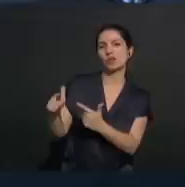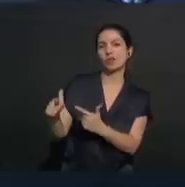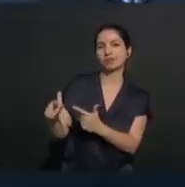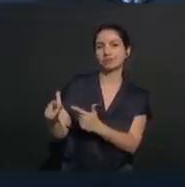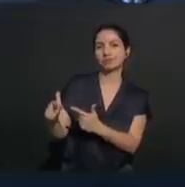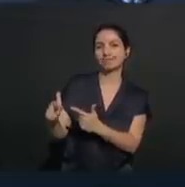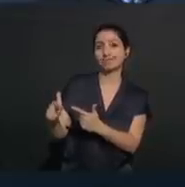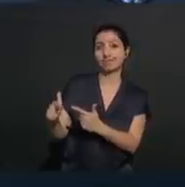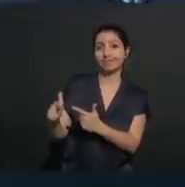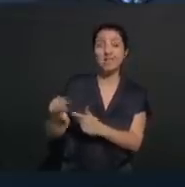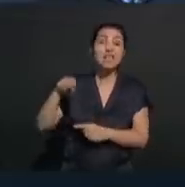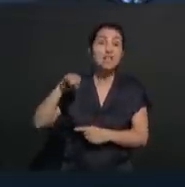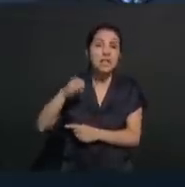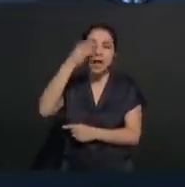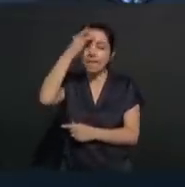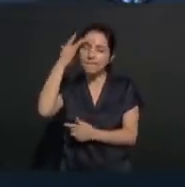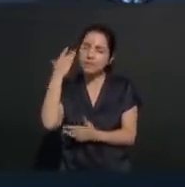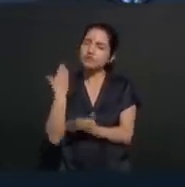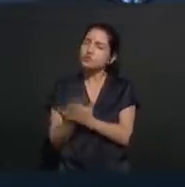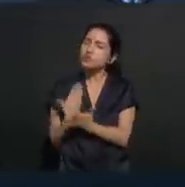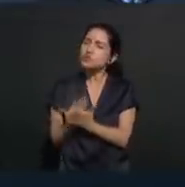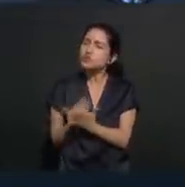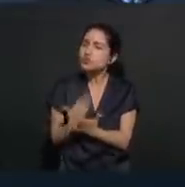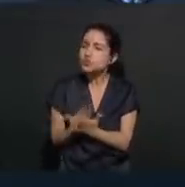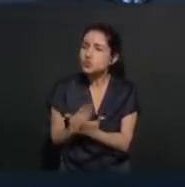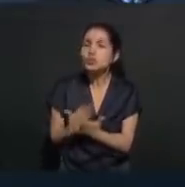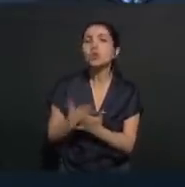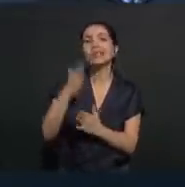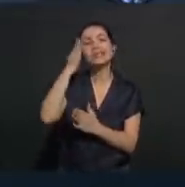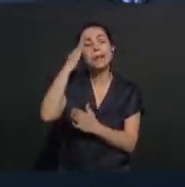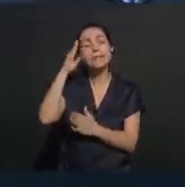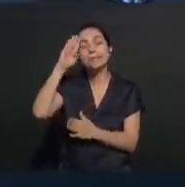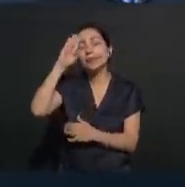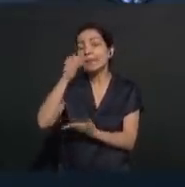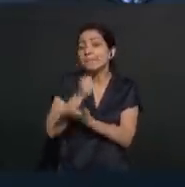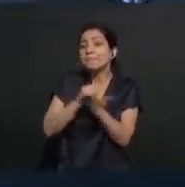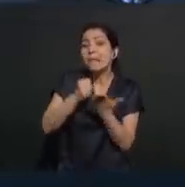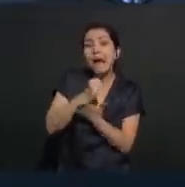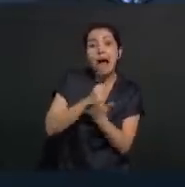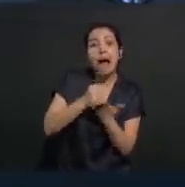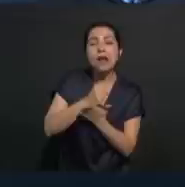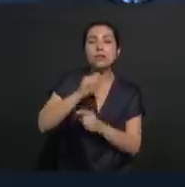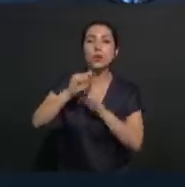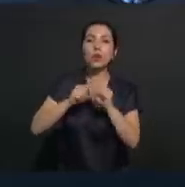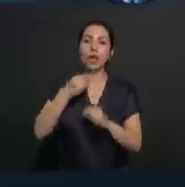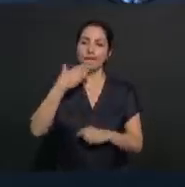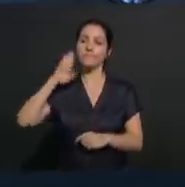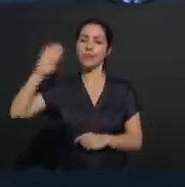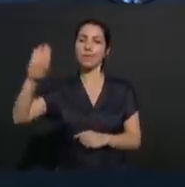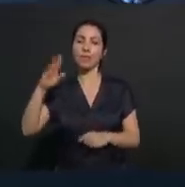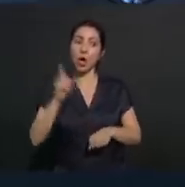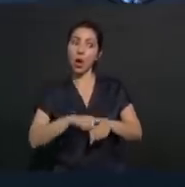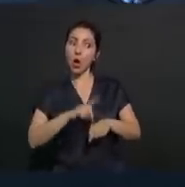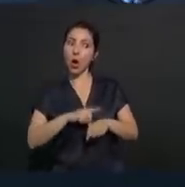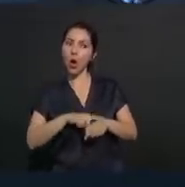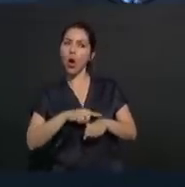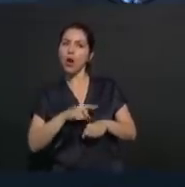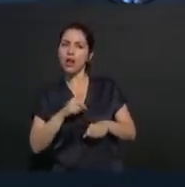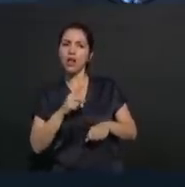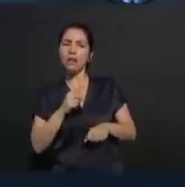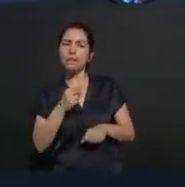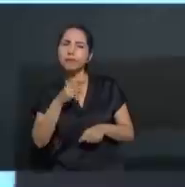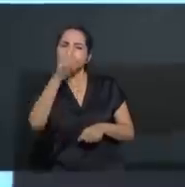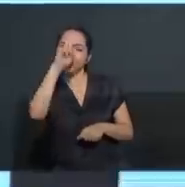Porque a pessoa que estudou sabe que o básico da humanidade é você prometer chegar num horário e chegar. Se você não pode